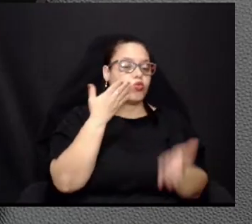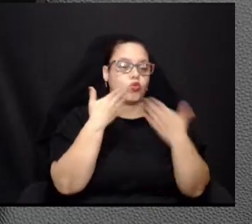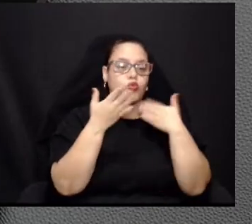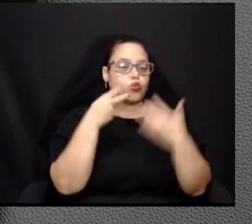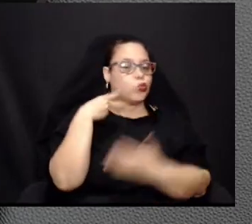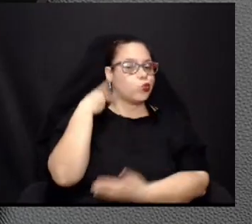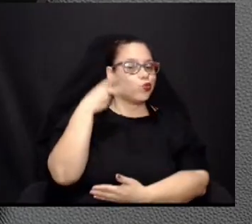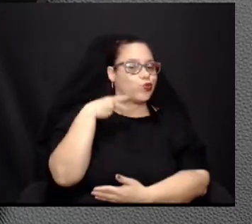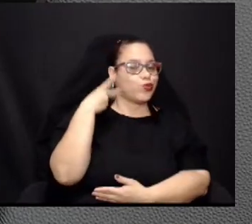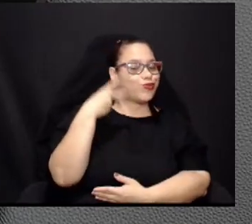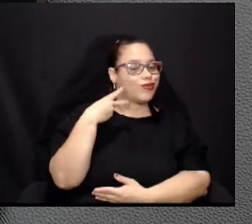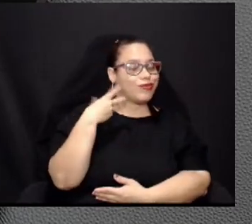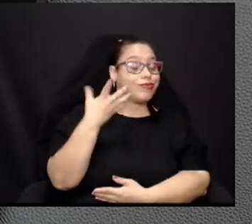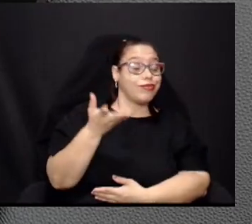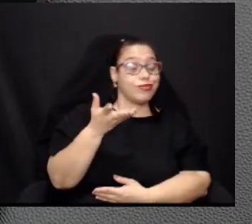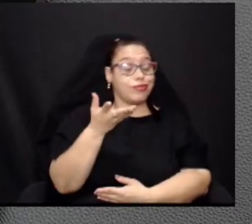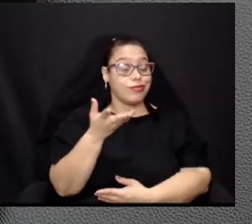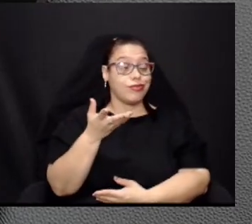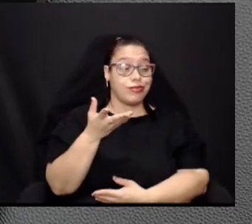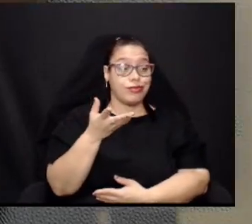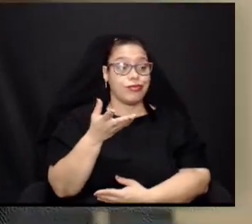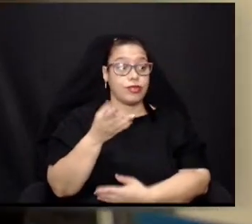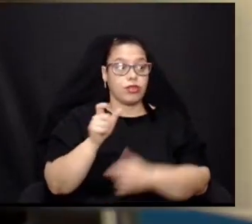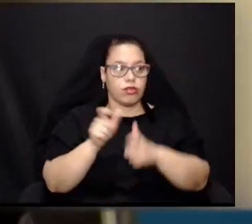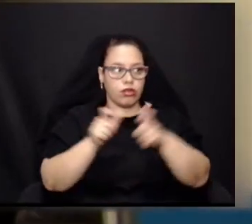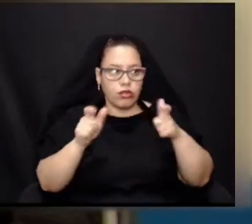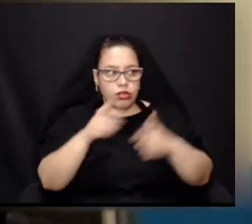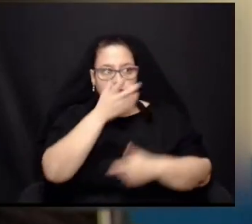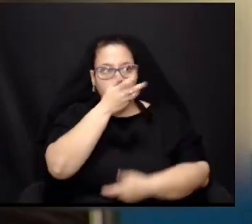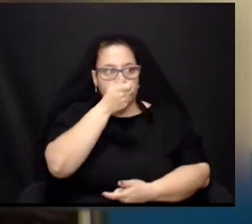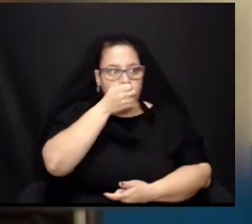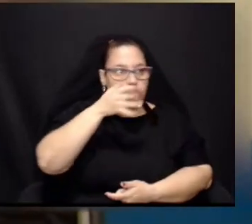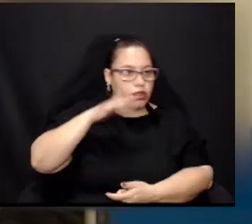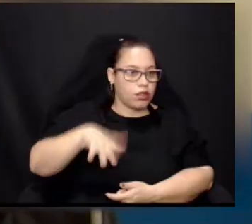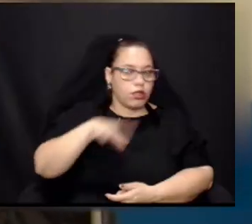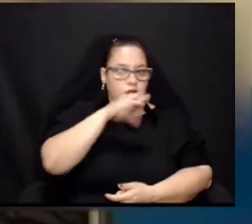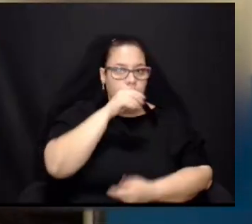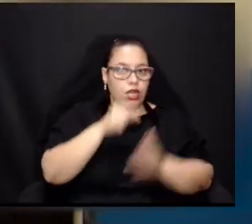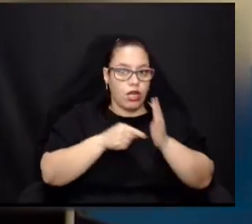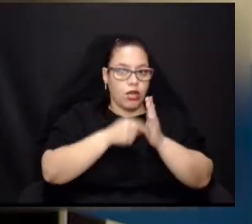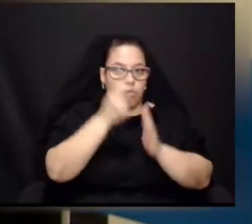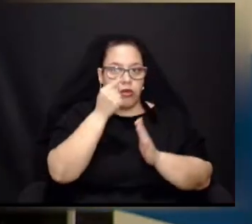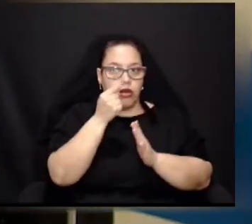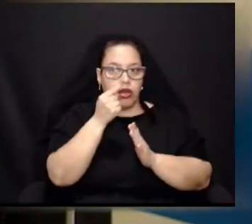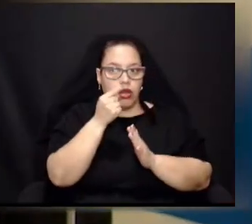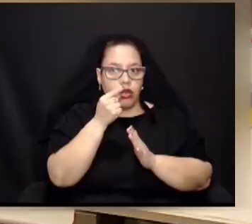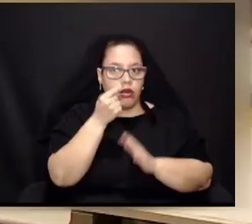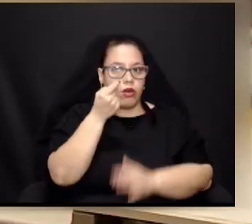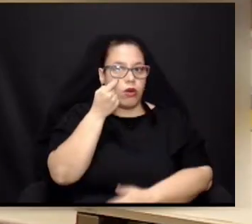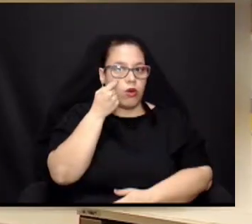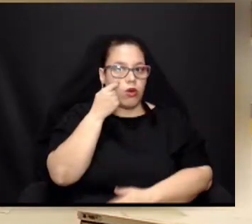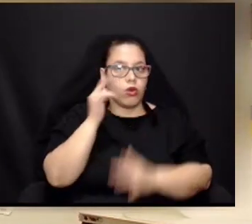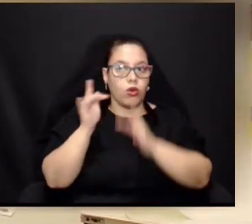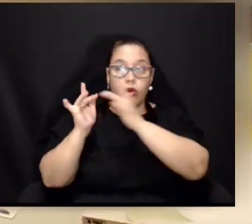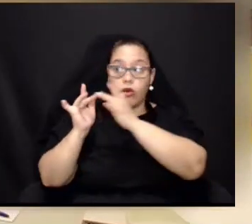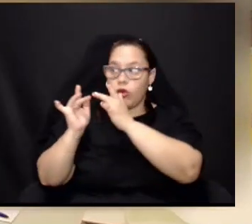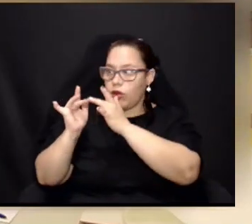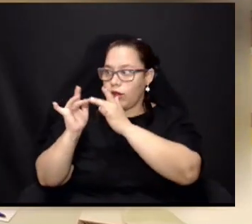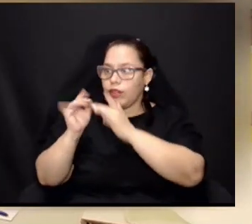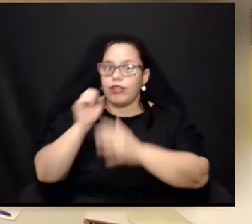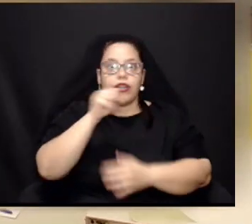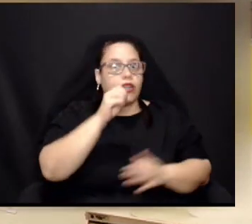Então, muitas vezes, para a maioria dessas crianças e adolescentes, é a primeira vez que eles vão ter um contato, se deparar com o vereador,